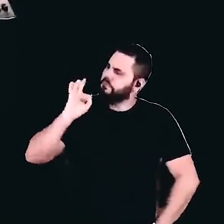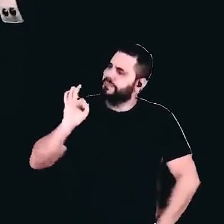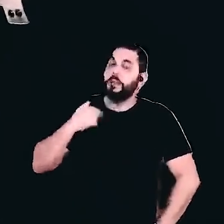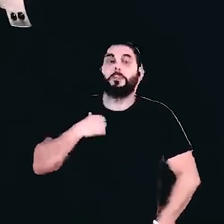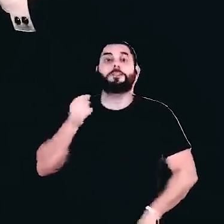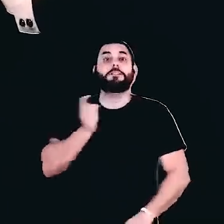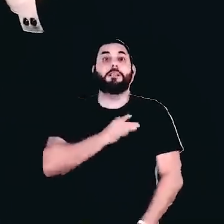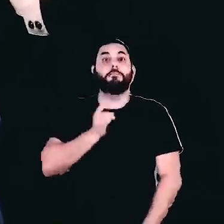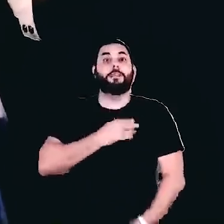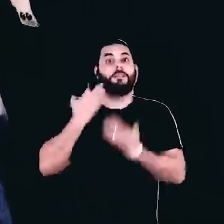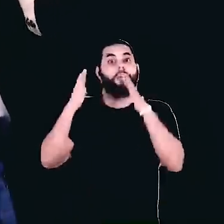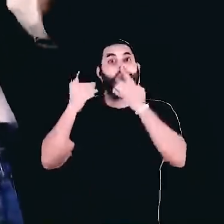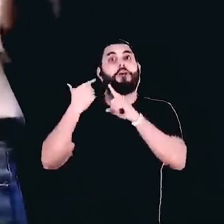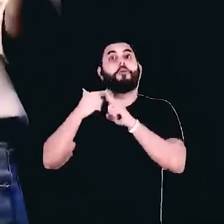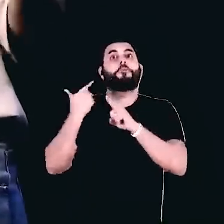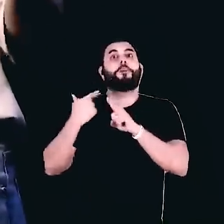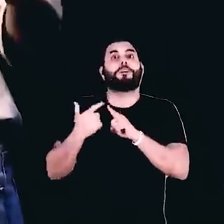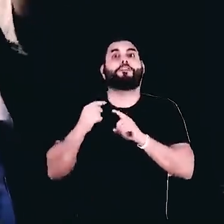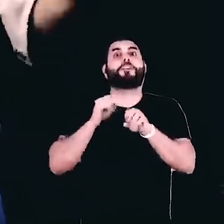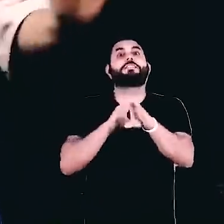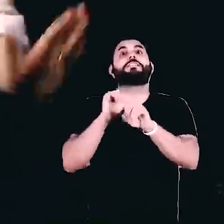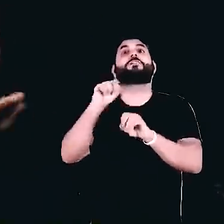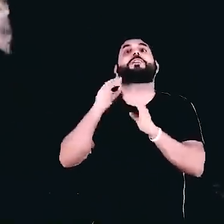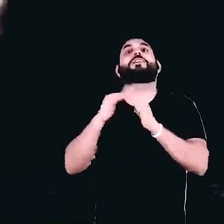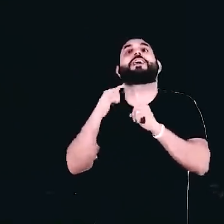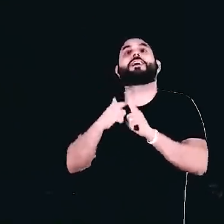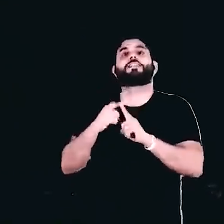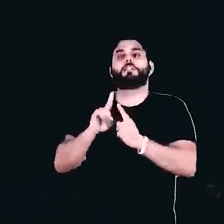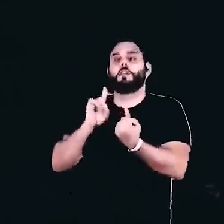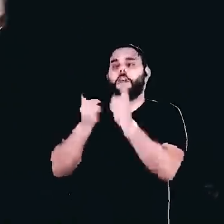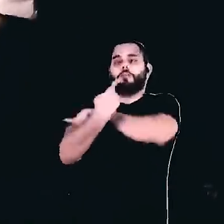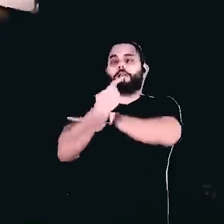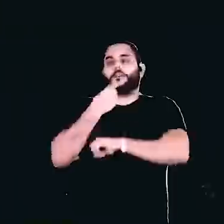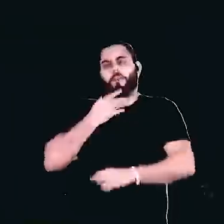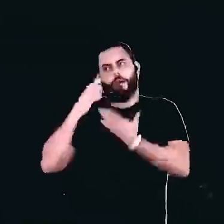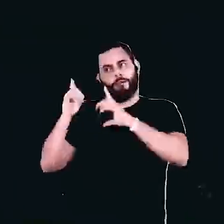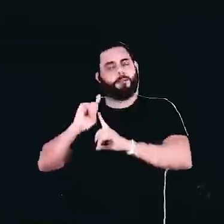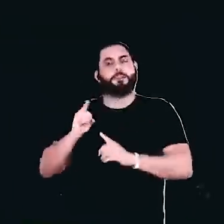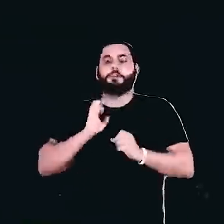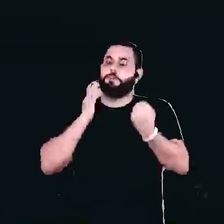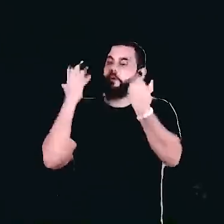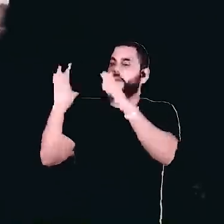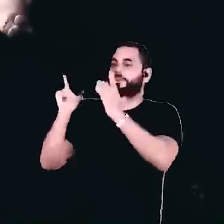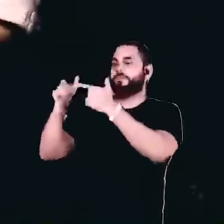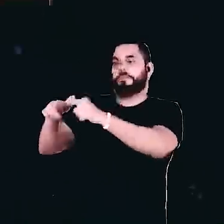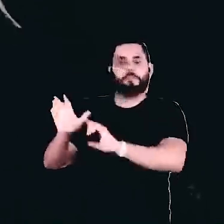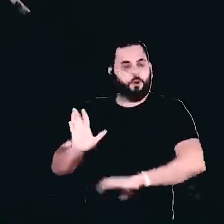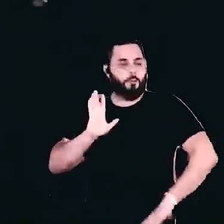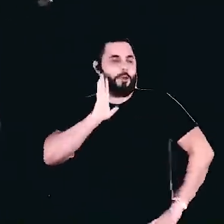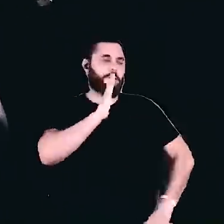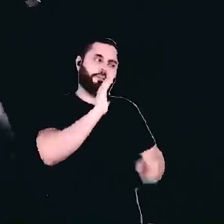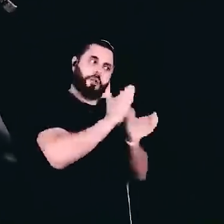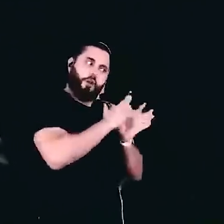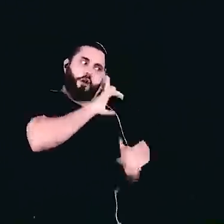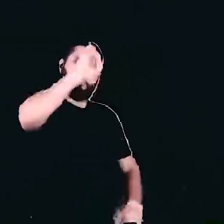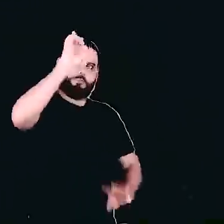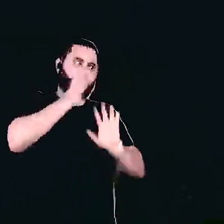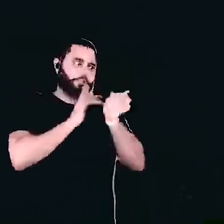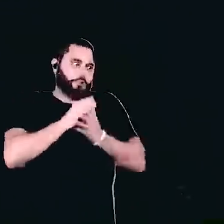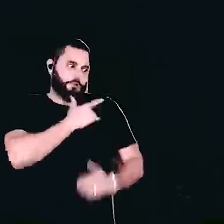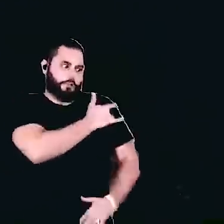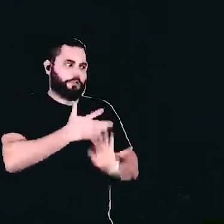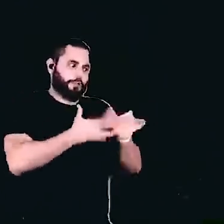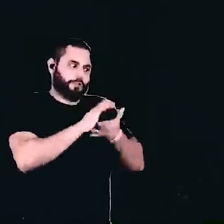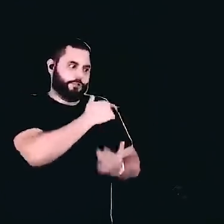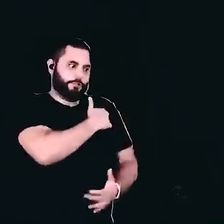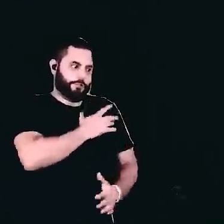tem medo de elogio, né? Porque foi ensinado na igreja que a gente tem que ser avessa ao elogio. Se alguém fizer um elogio para você, você diz: toda honra e toda glória para Jesus. Sangue de Cristo tem